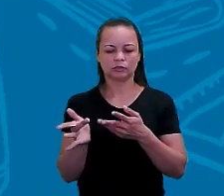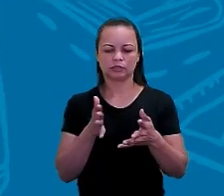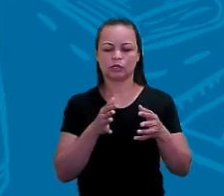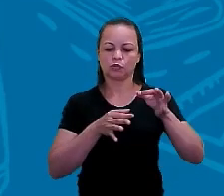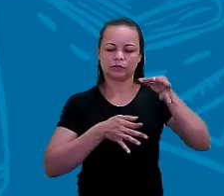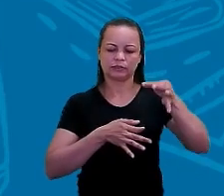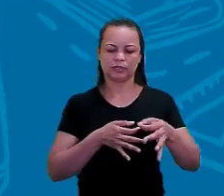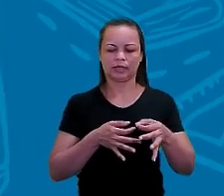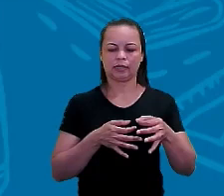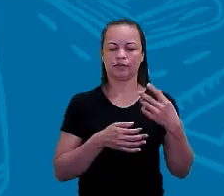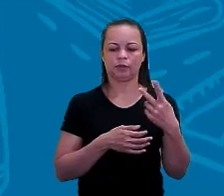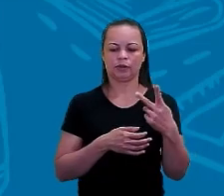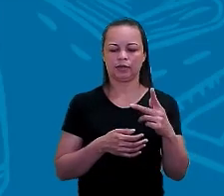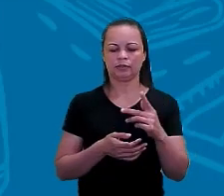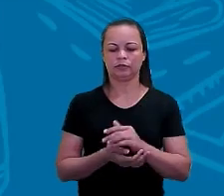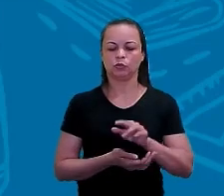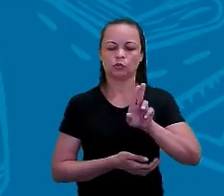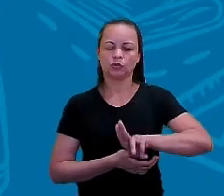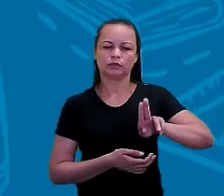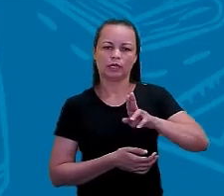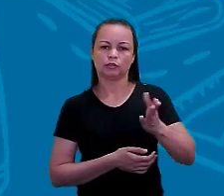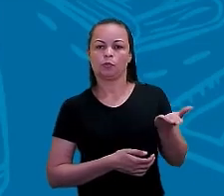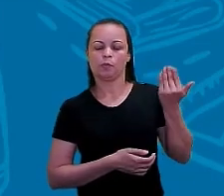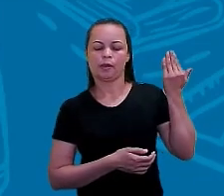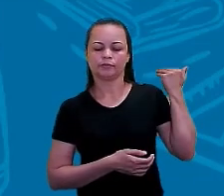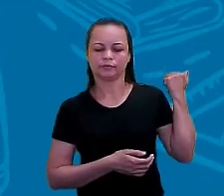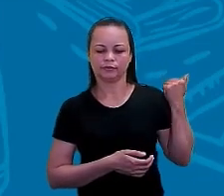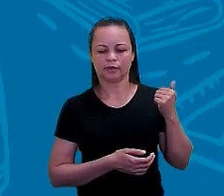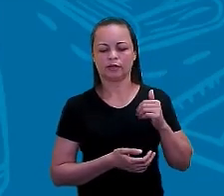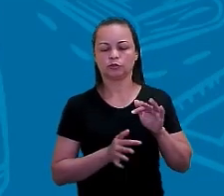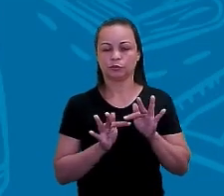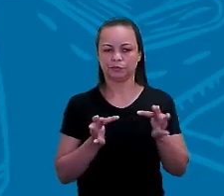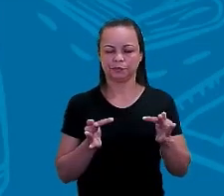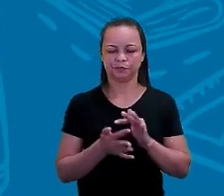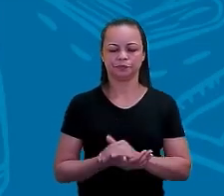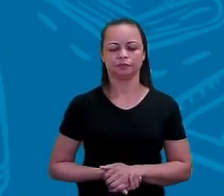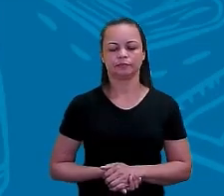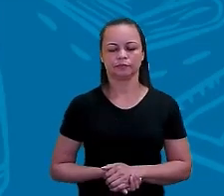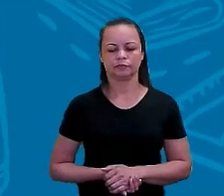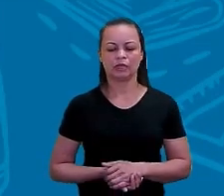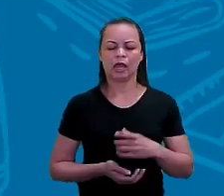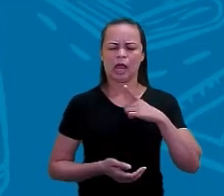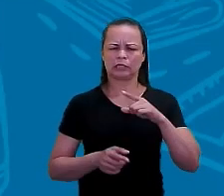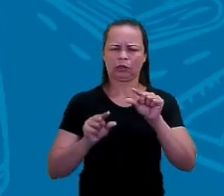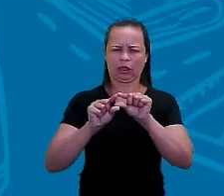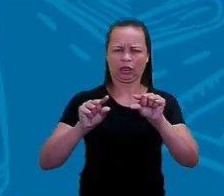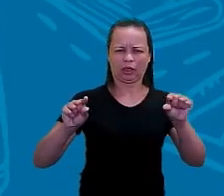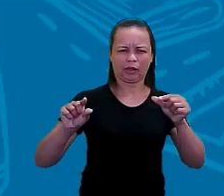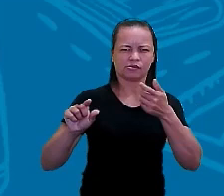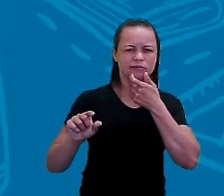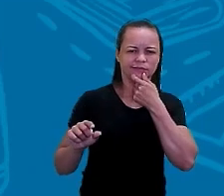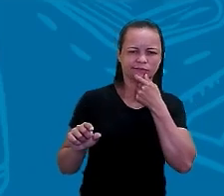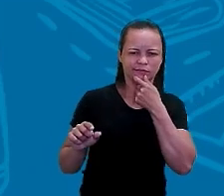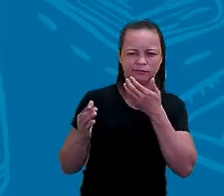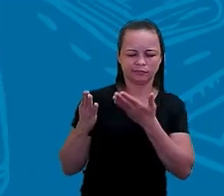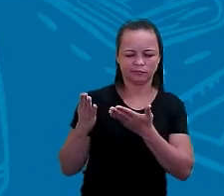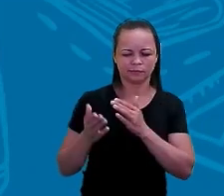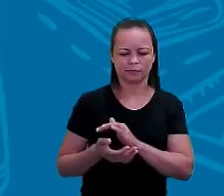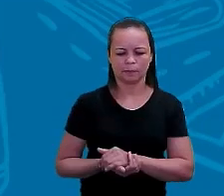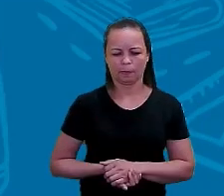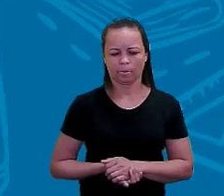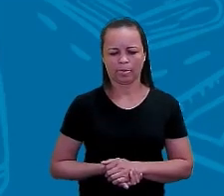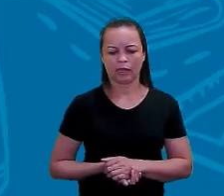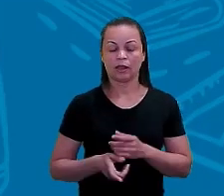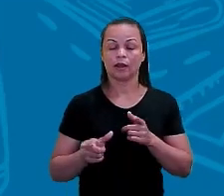ver aí. Eu digo yesterday, last month, last week, a long time ago.